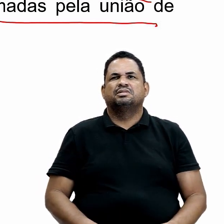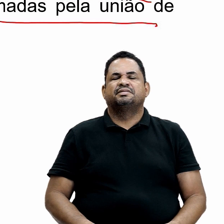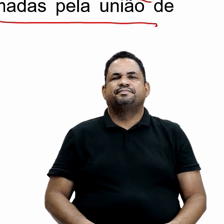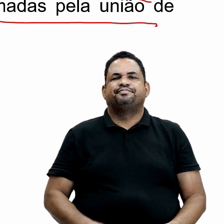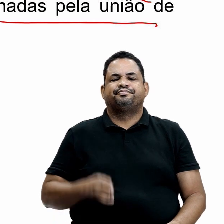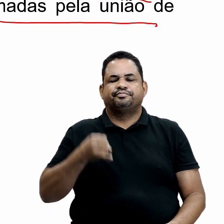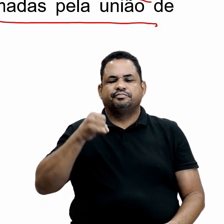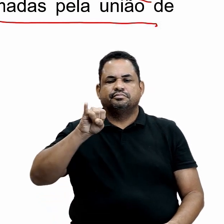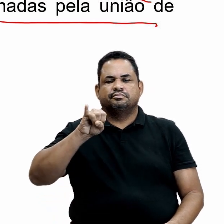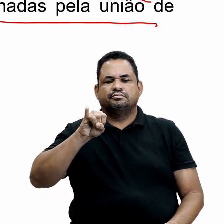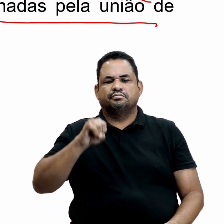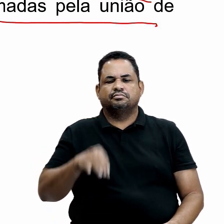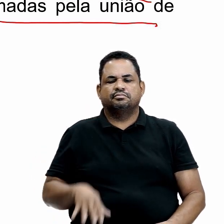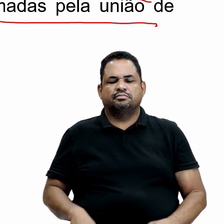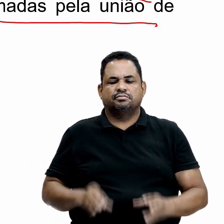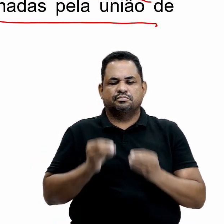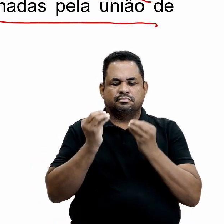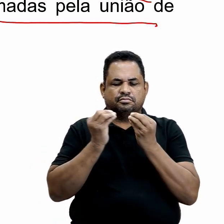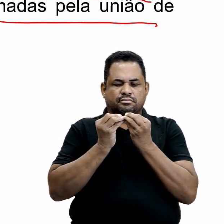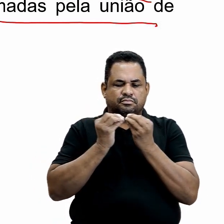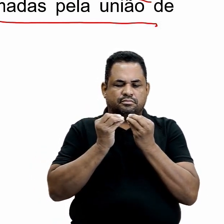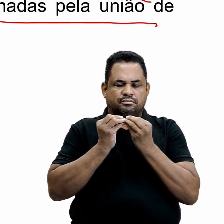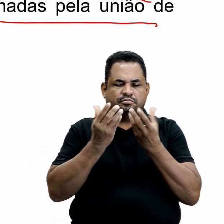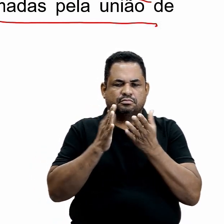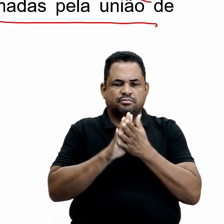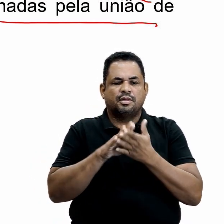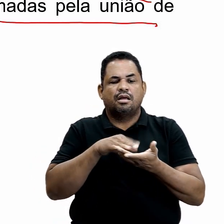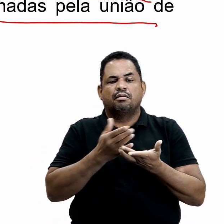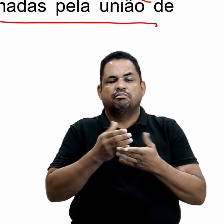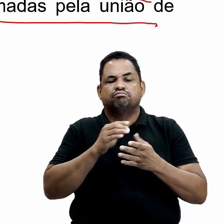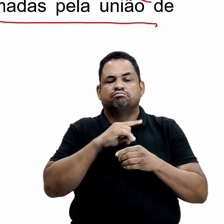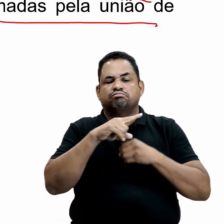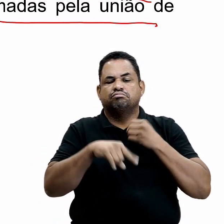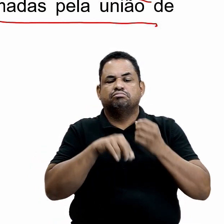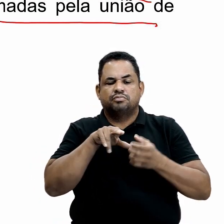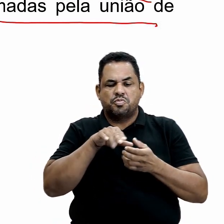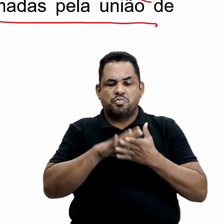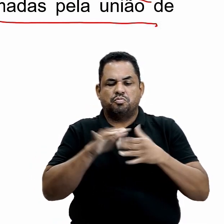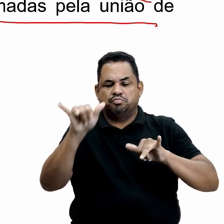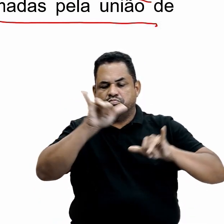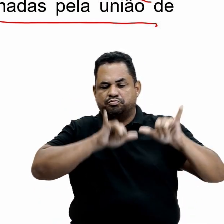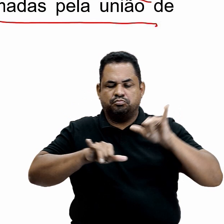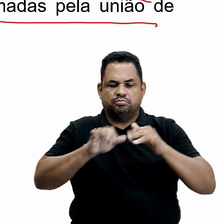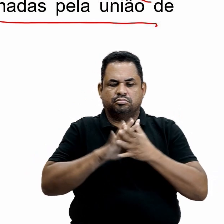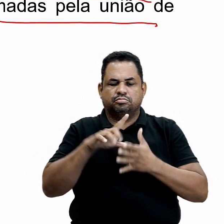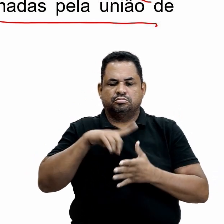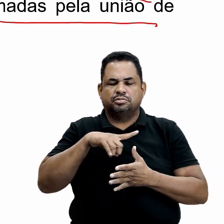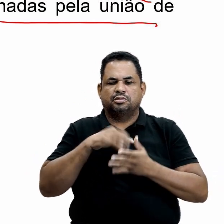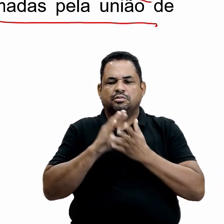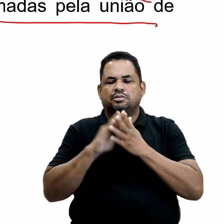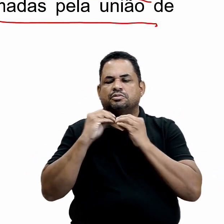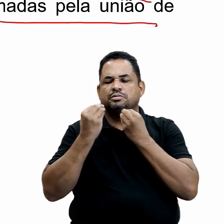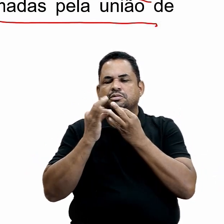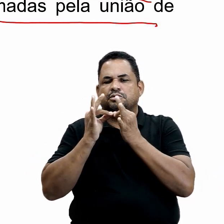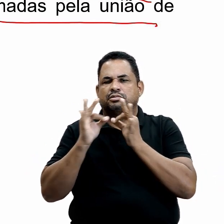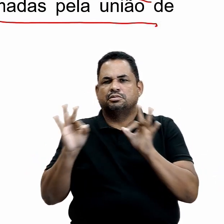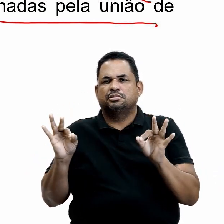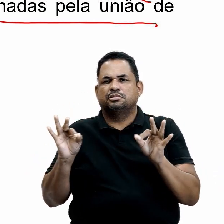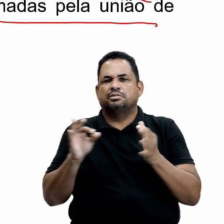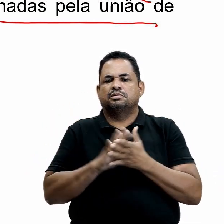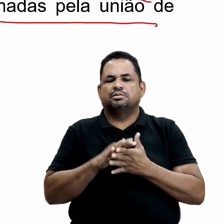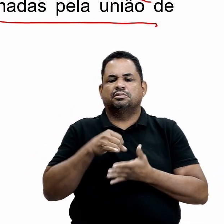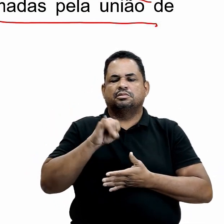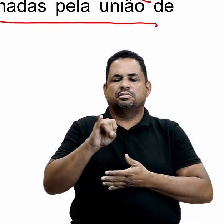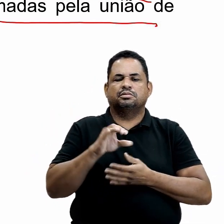essa molécula for formada por átomos do mesmo elemento químico, eu tenho uma substância simples. E se for